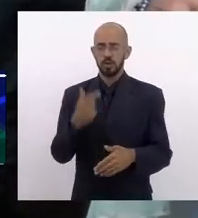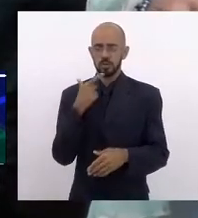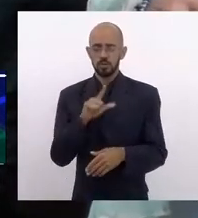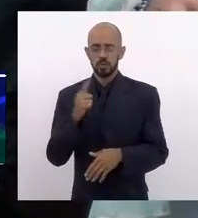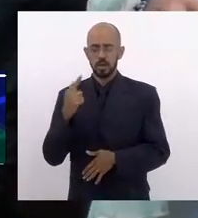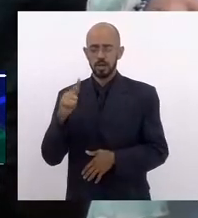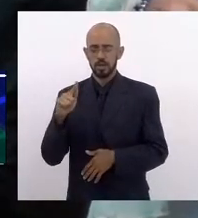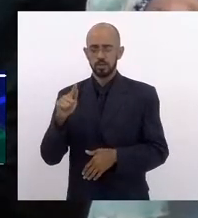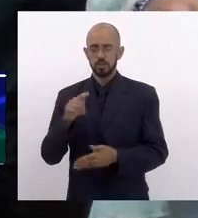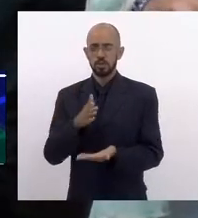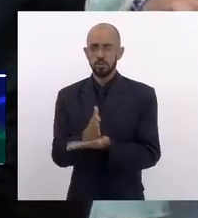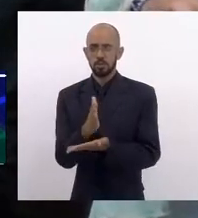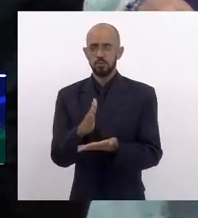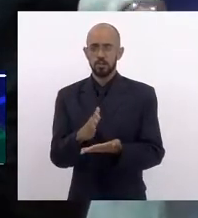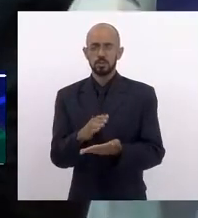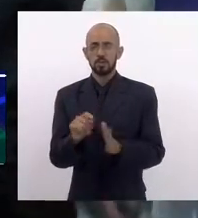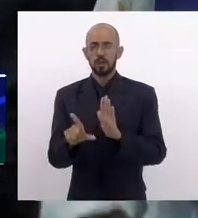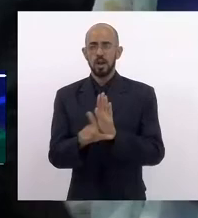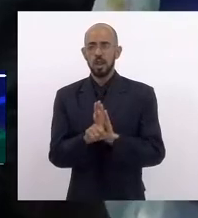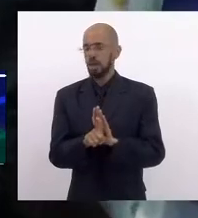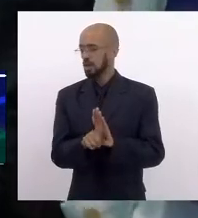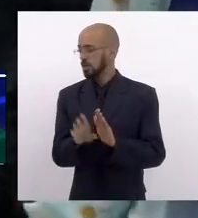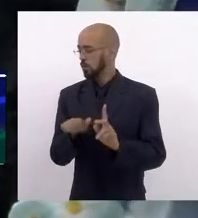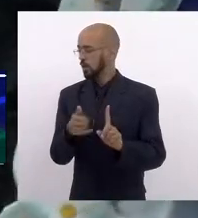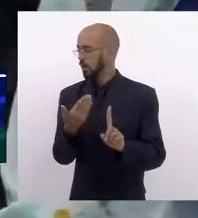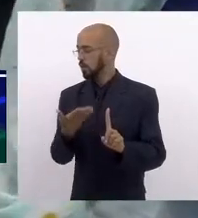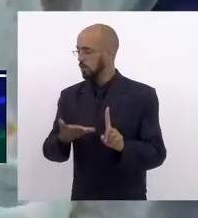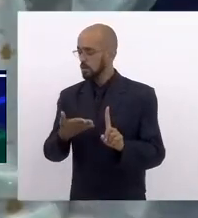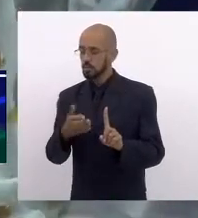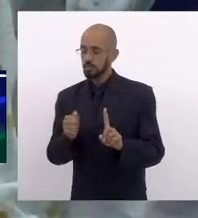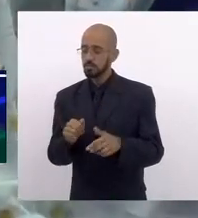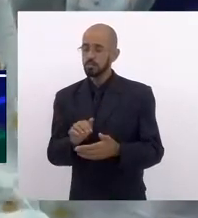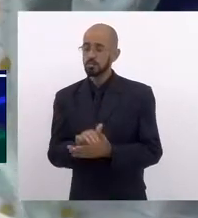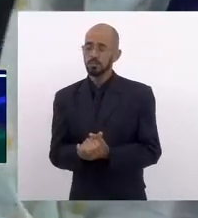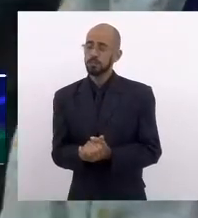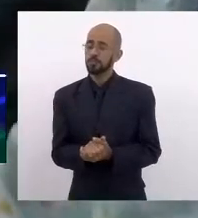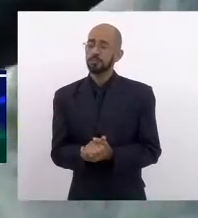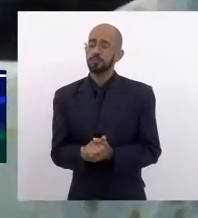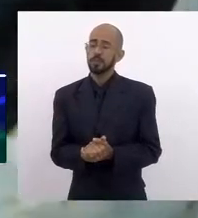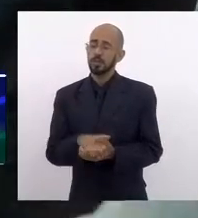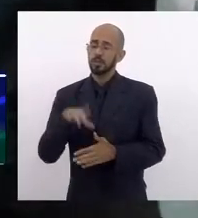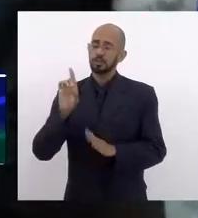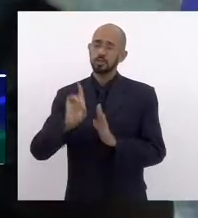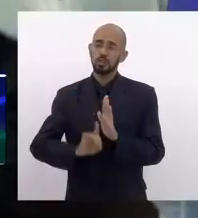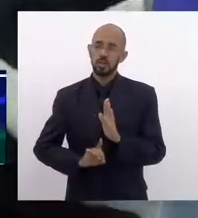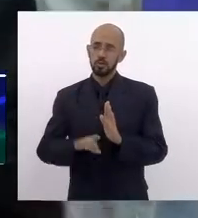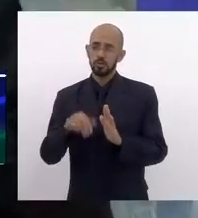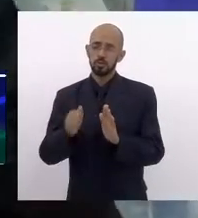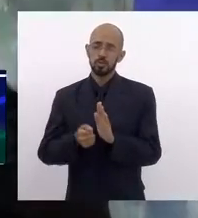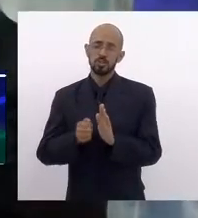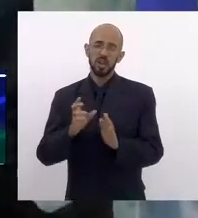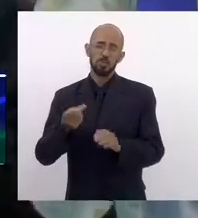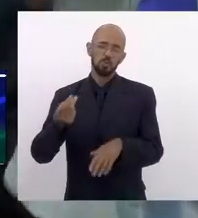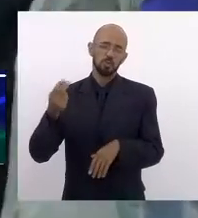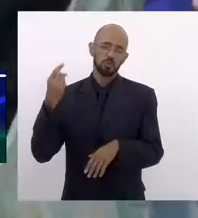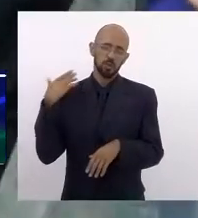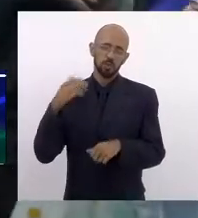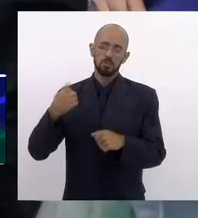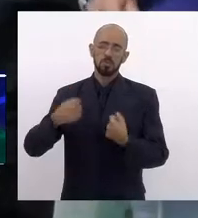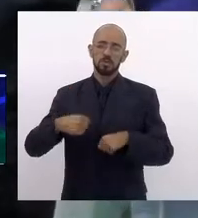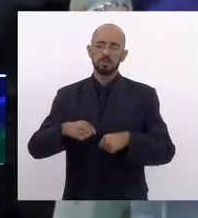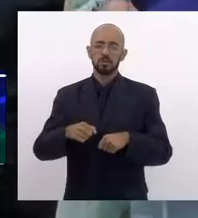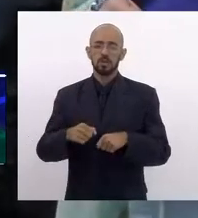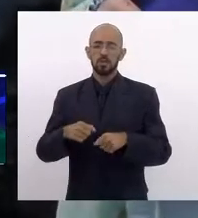garantir a aprovação dessa lei e o reconhecimento desse direito de vocês, que há muito já deveria ter sido